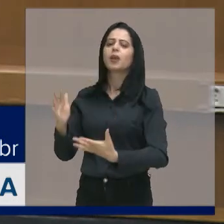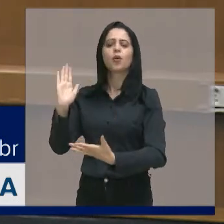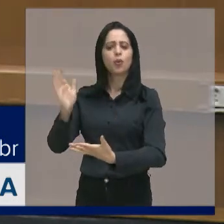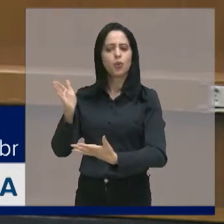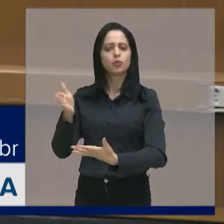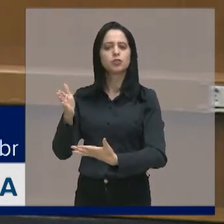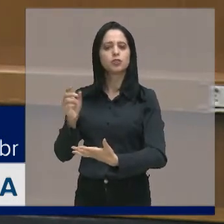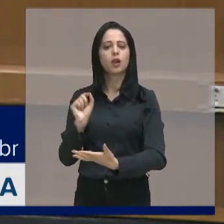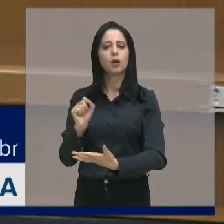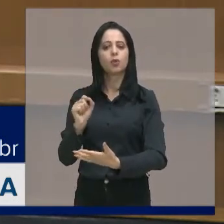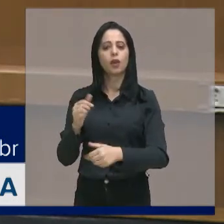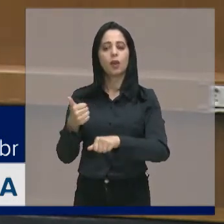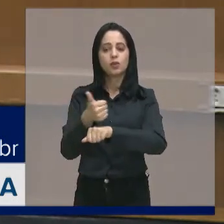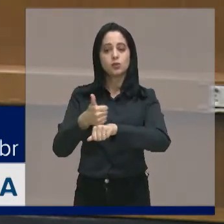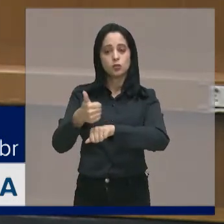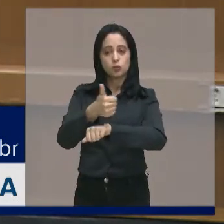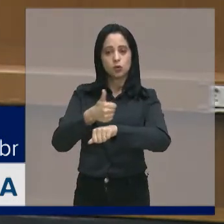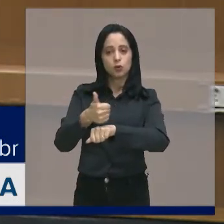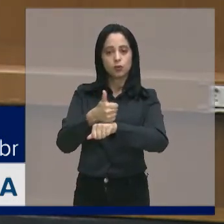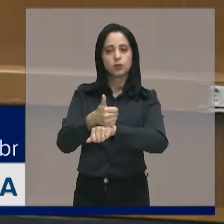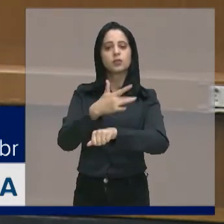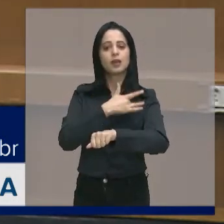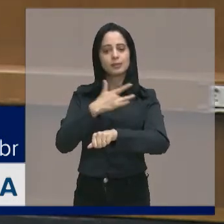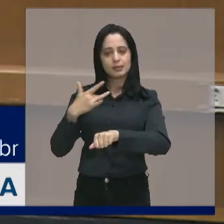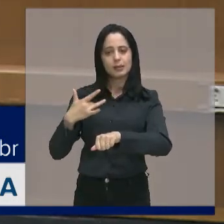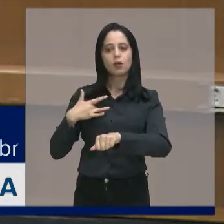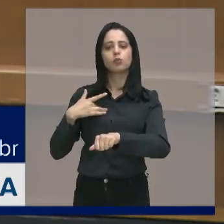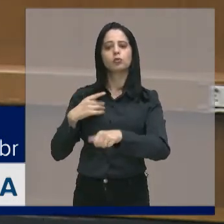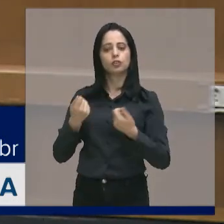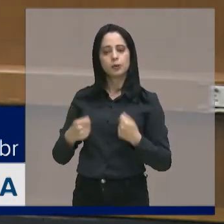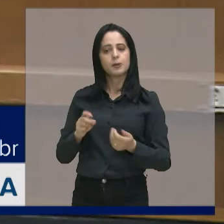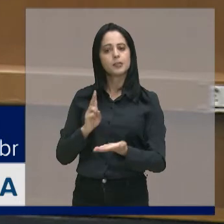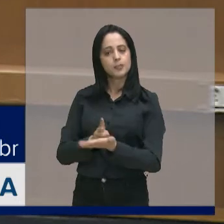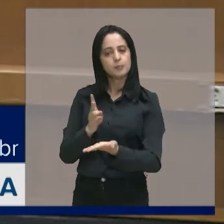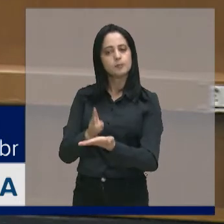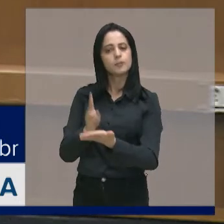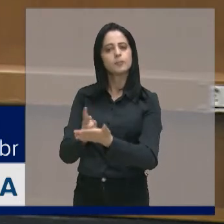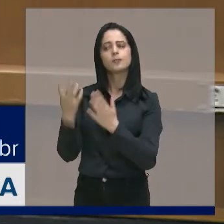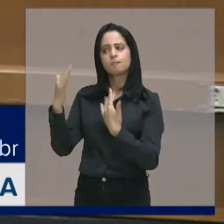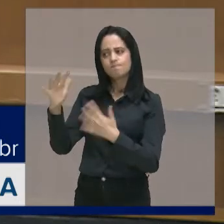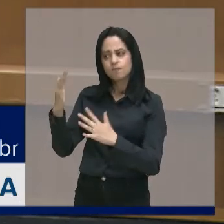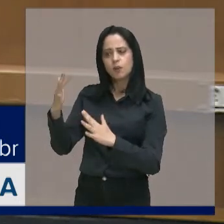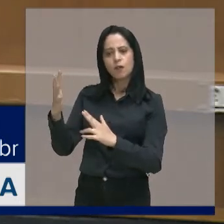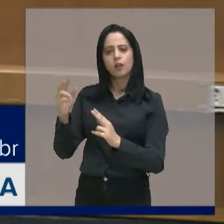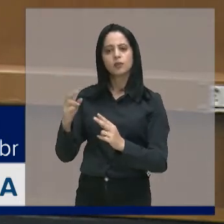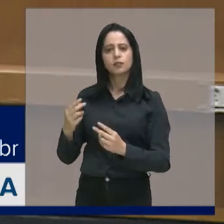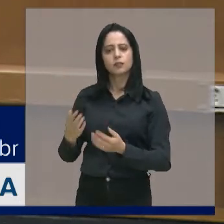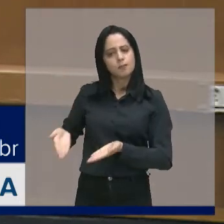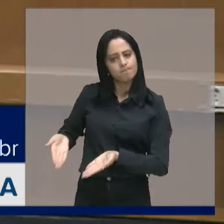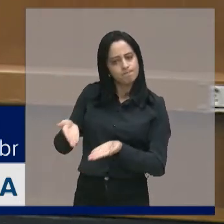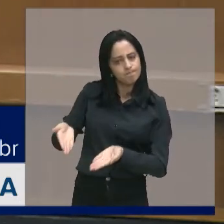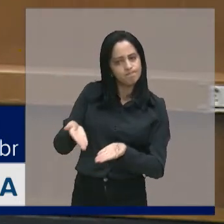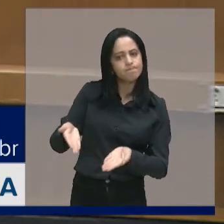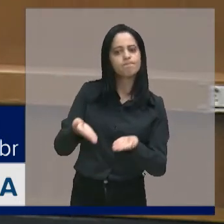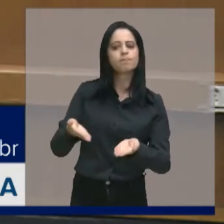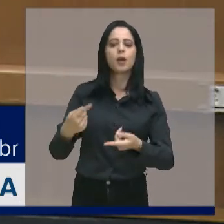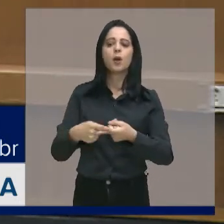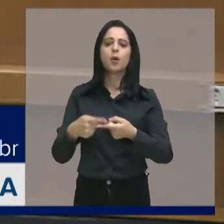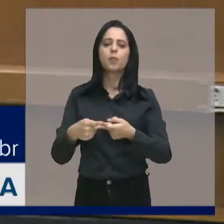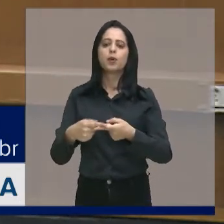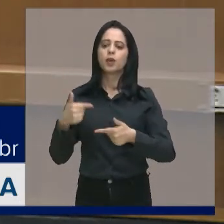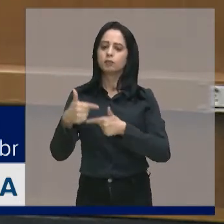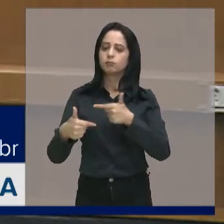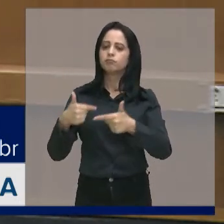dos profissionais da área da saúde. A gente tem que sempre parabenizar, elogiar, valorizar pelo trabalho realmente que foi feito,